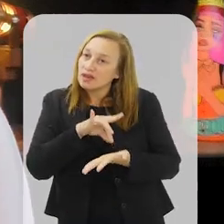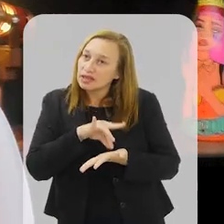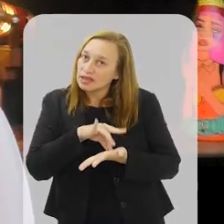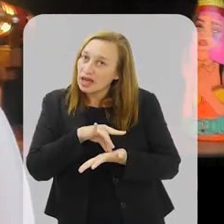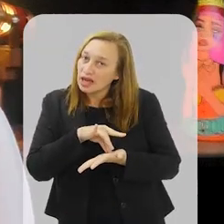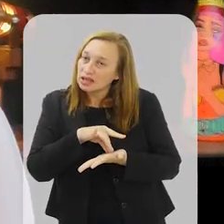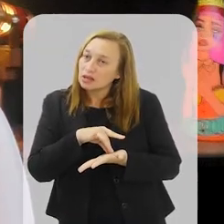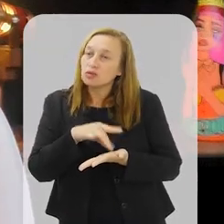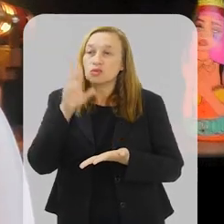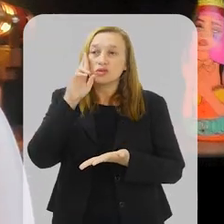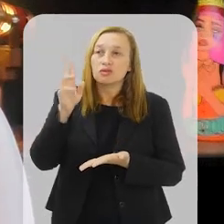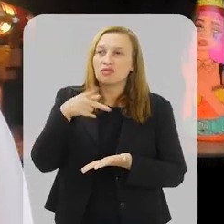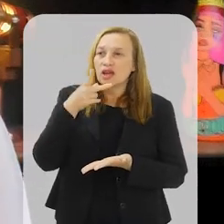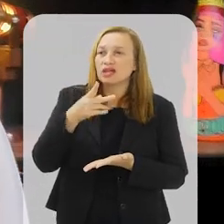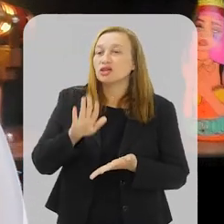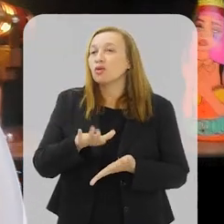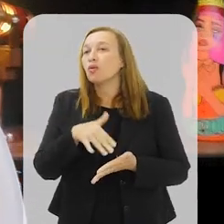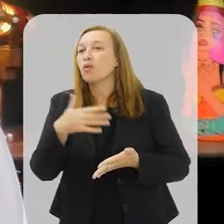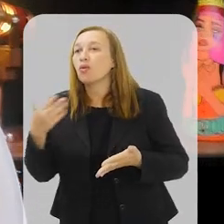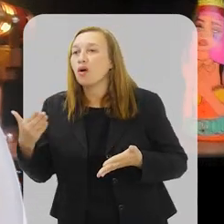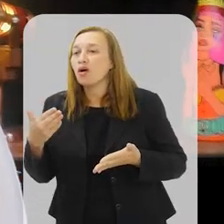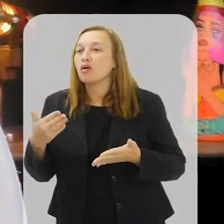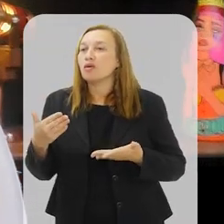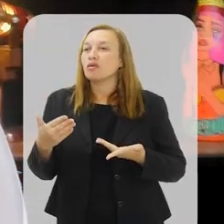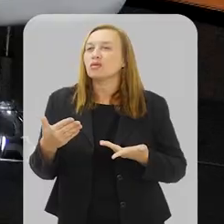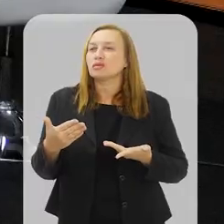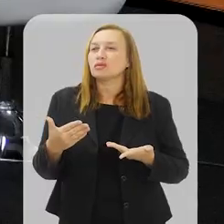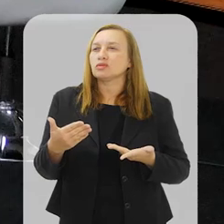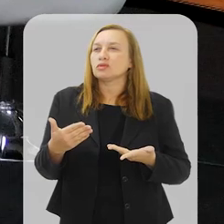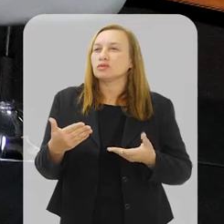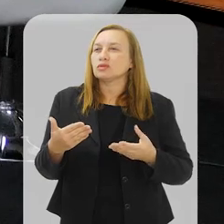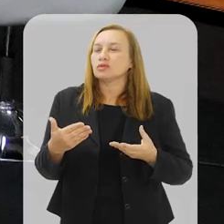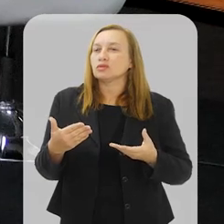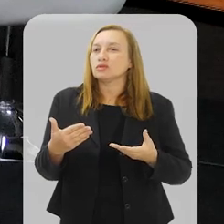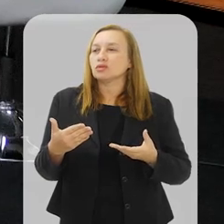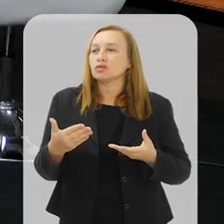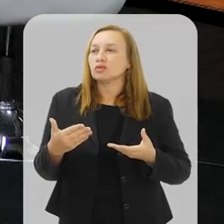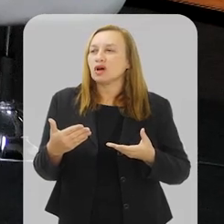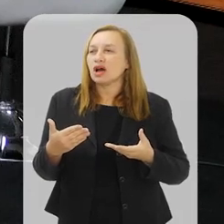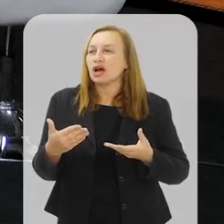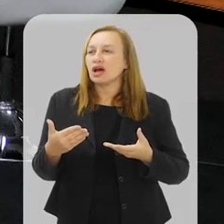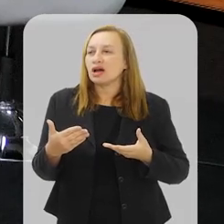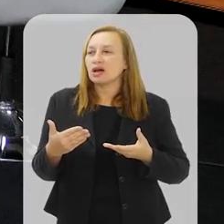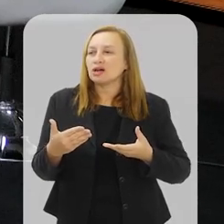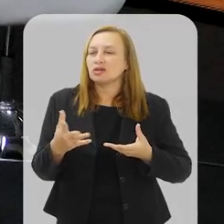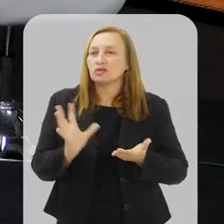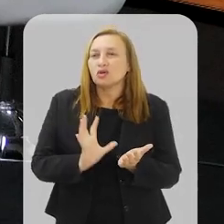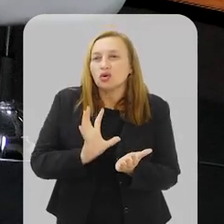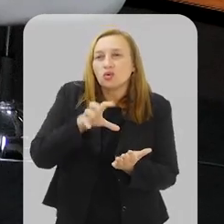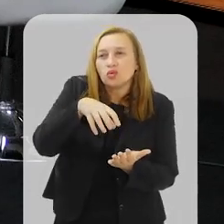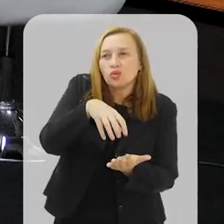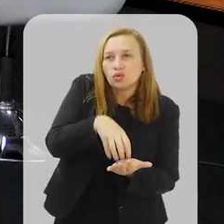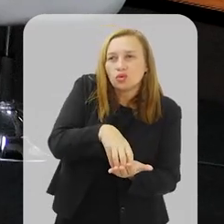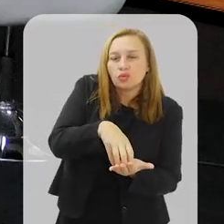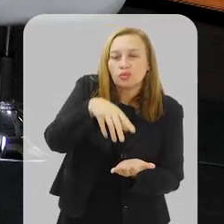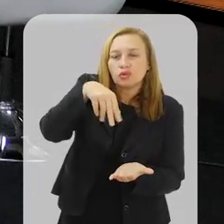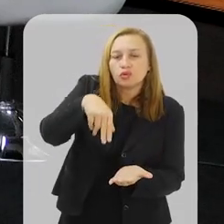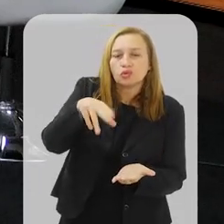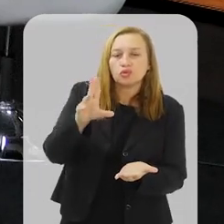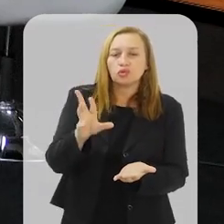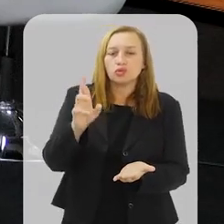eh gostaria na verdade de que o senhor ratificasse Quais são os benefícios do Nuri e pro Parlamento